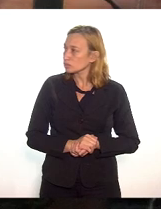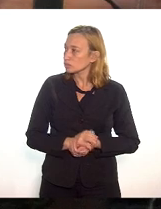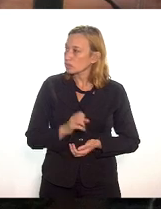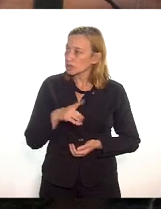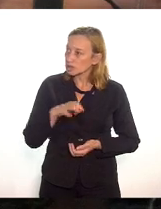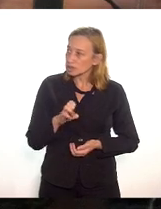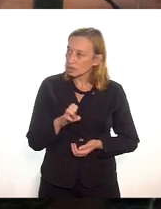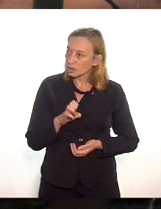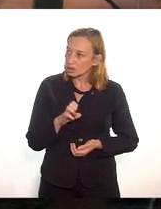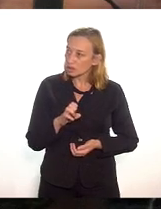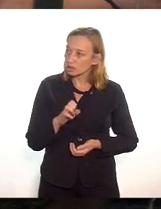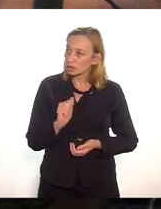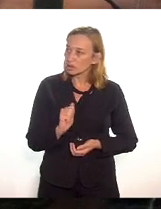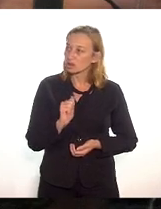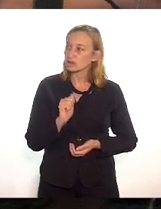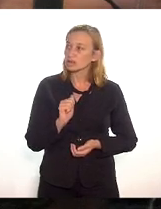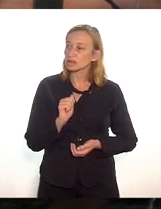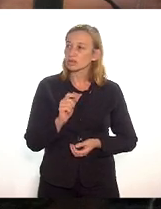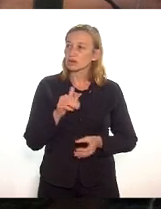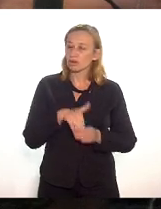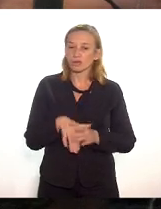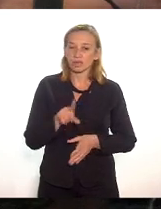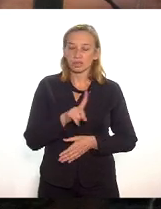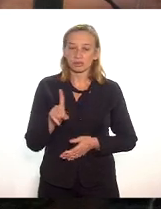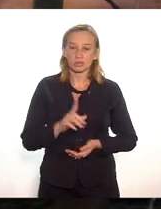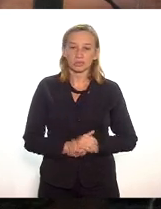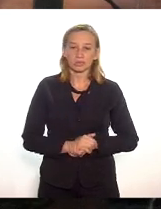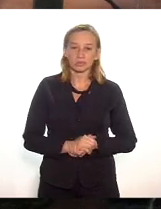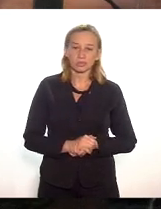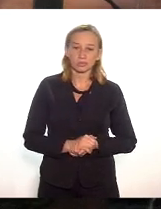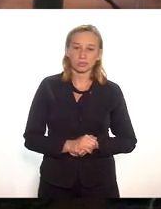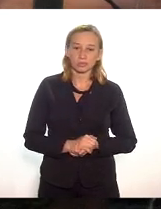Adriana Baltazar, não.